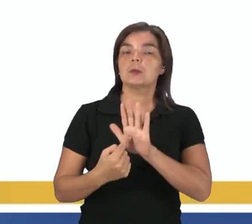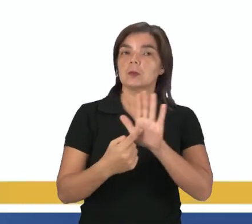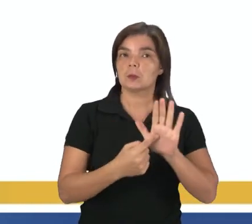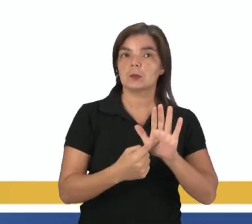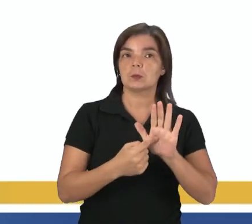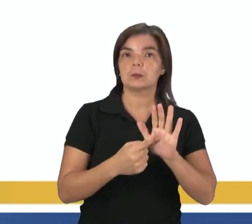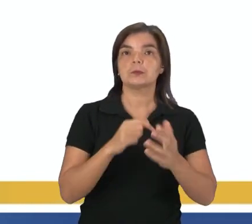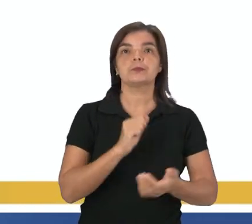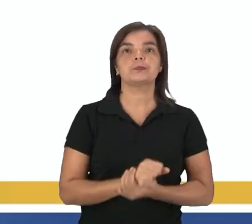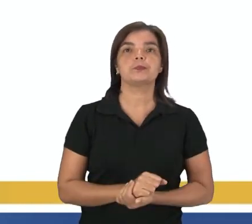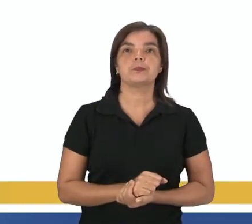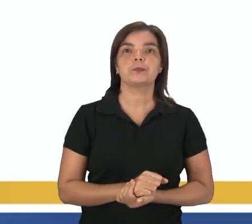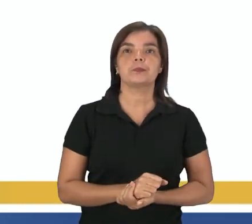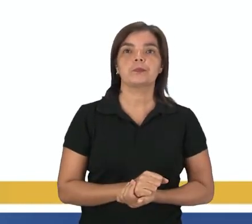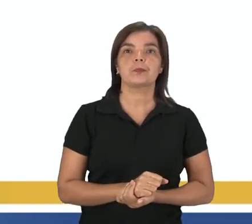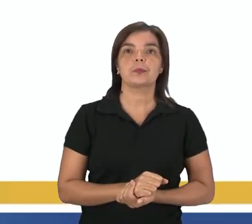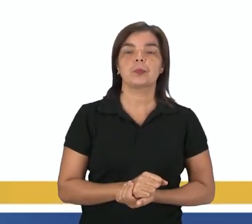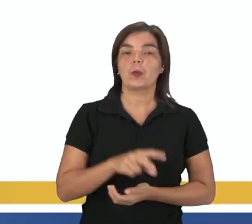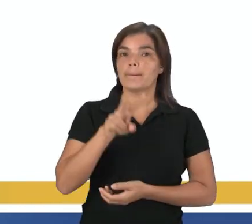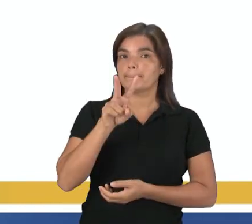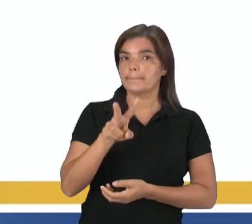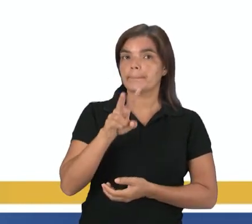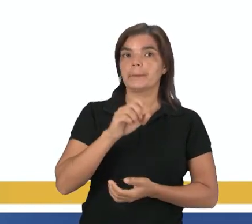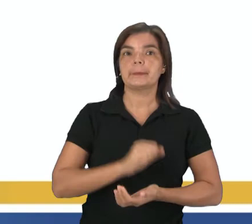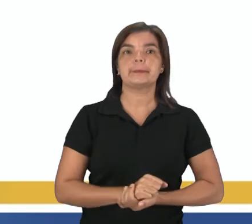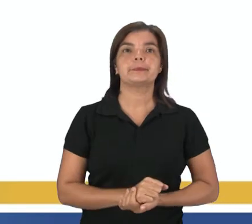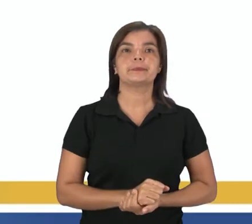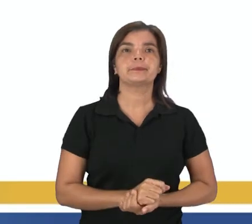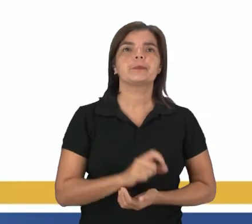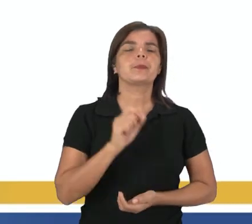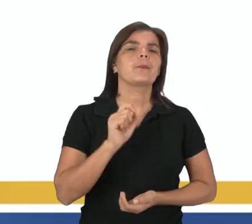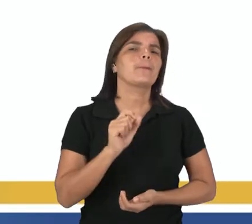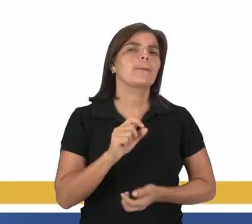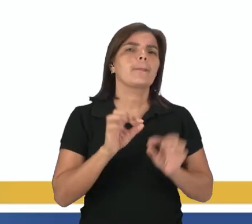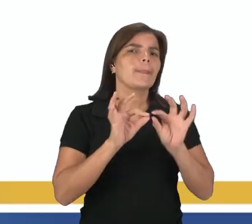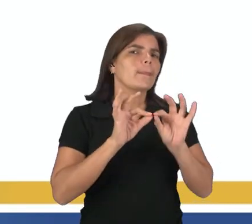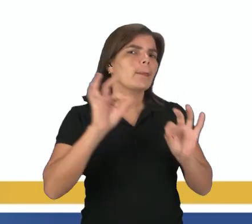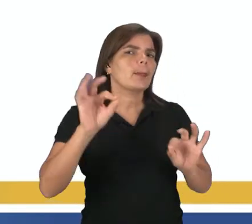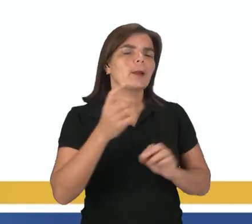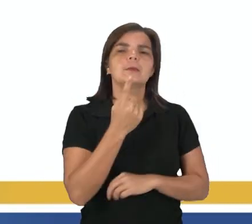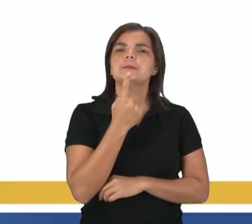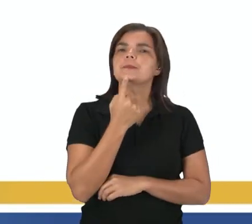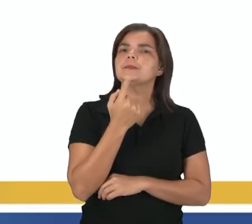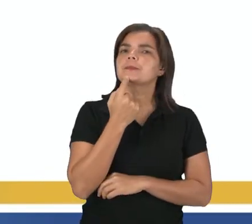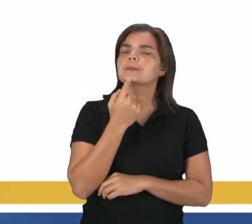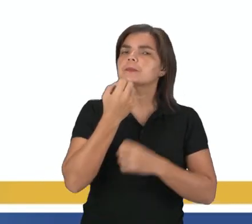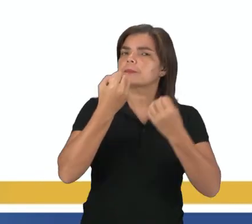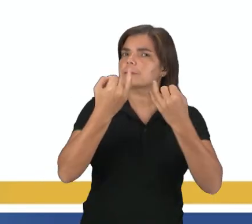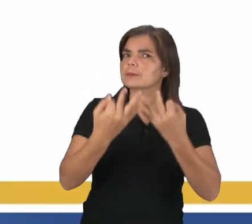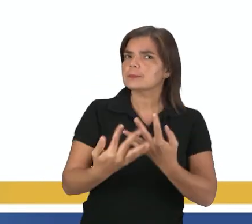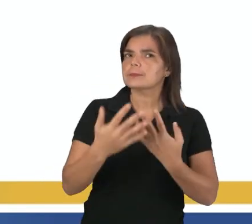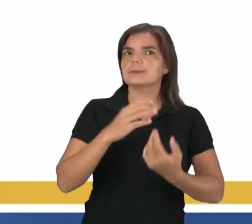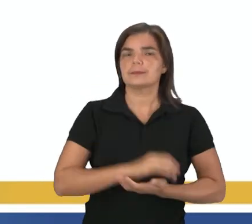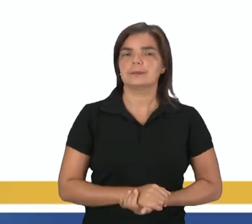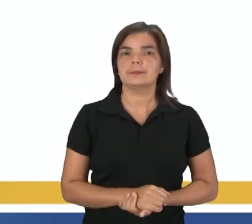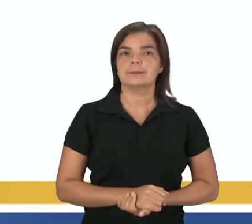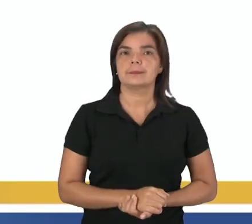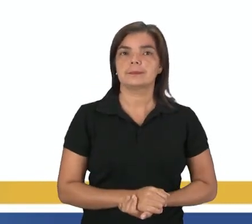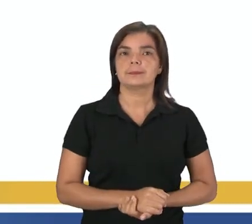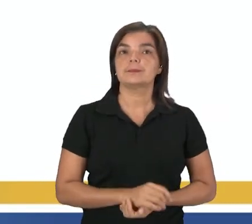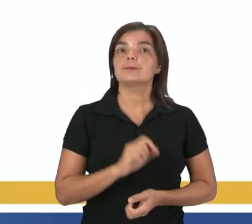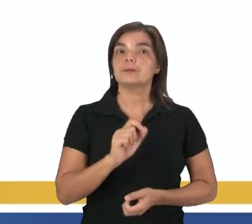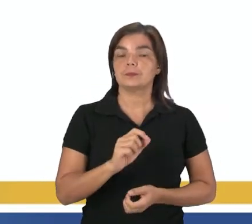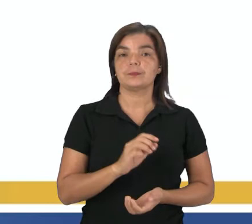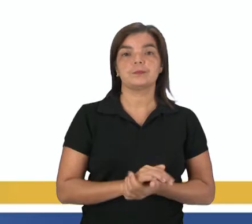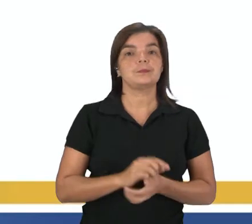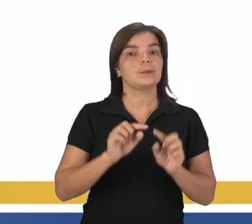orientado pelo vetor ali, pelo V. O que essa retinha ali em vermelho ela está querendo me falar? Ela está falando